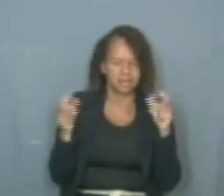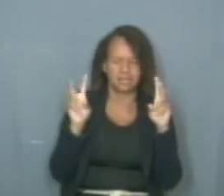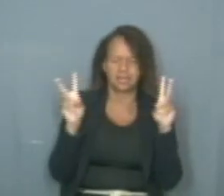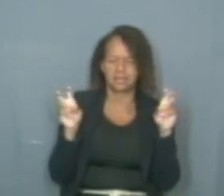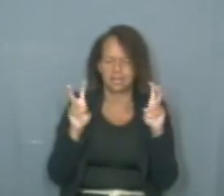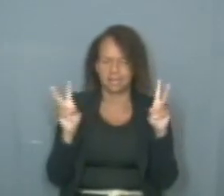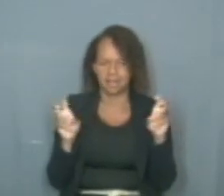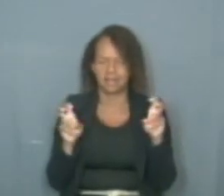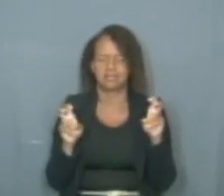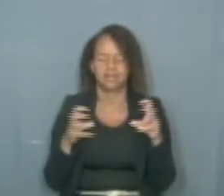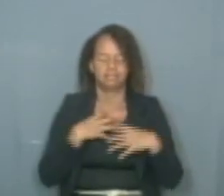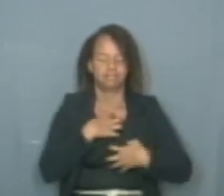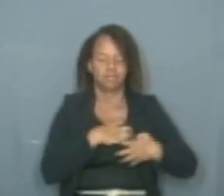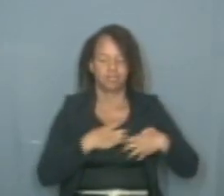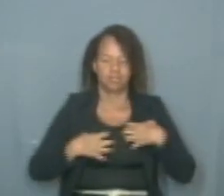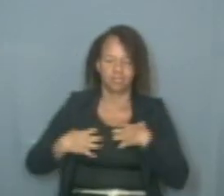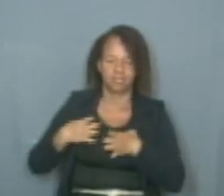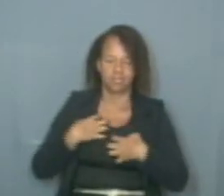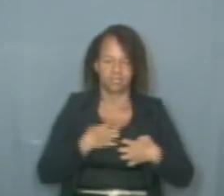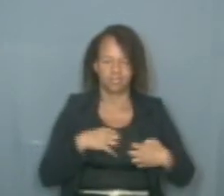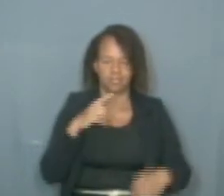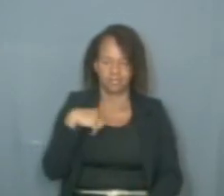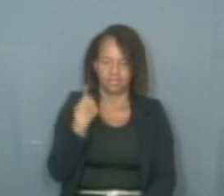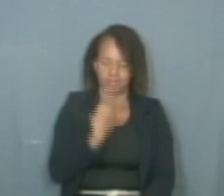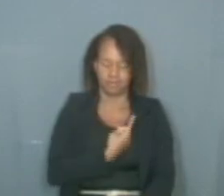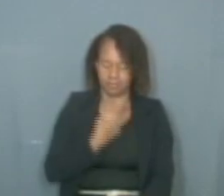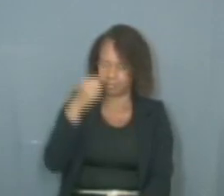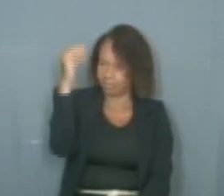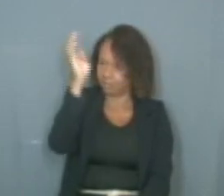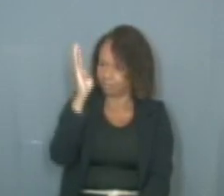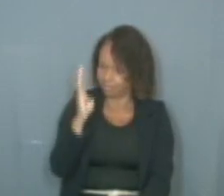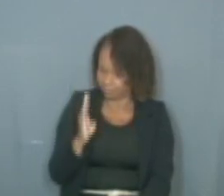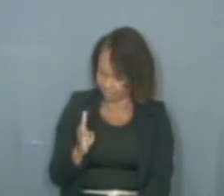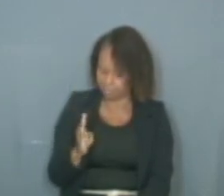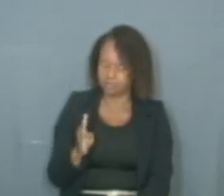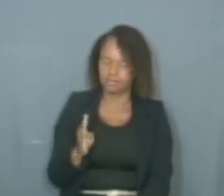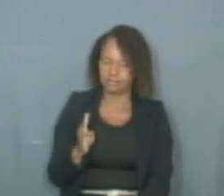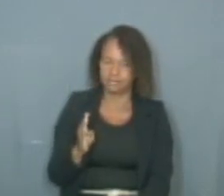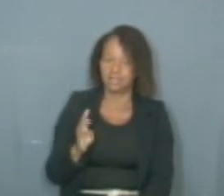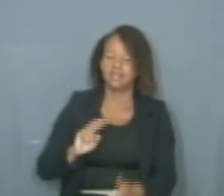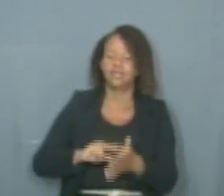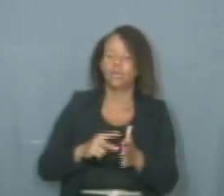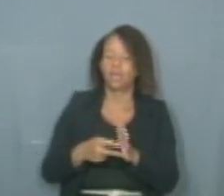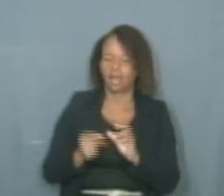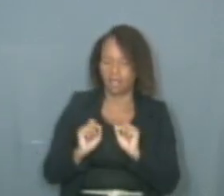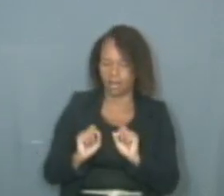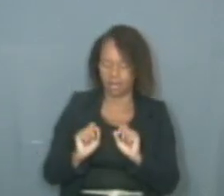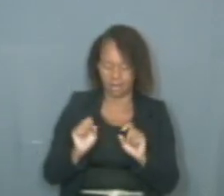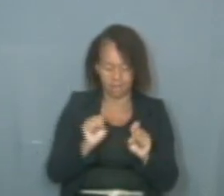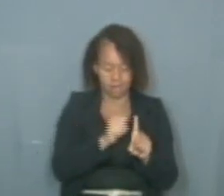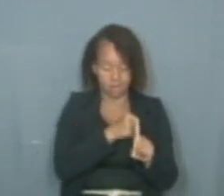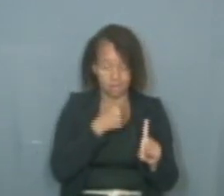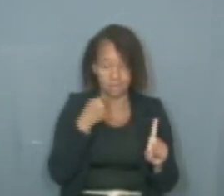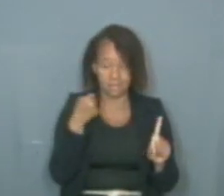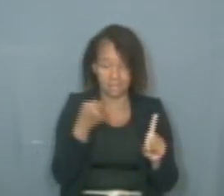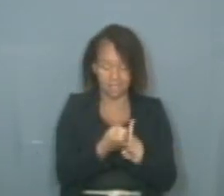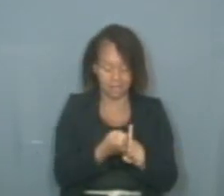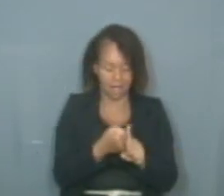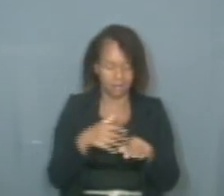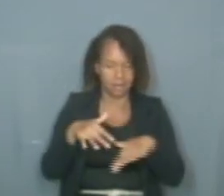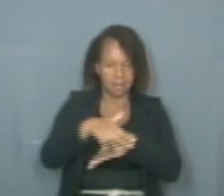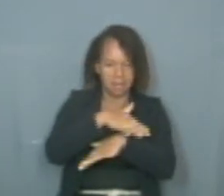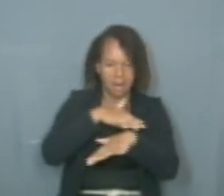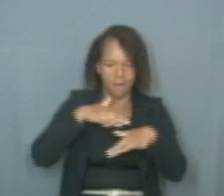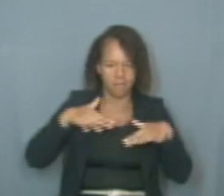temas que afligem o nosso país, significa que a sociedade está se